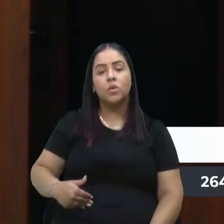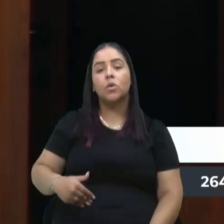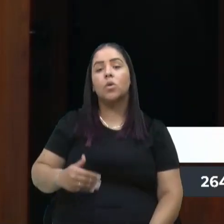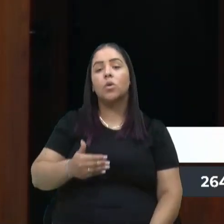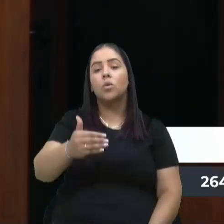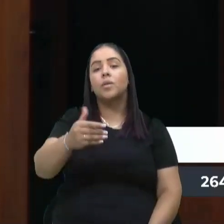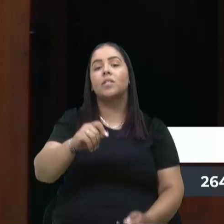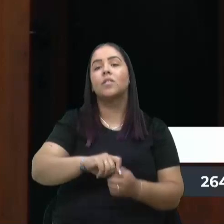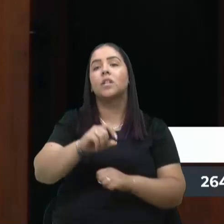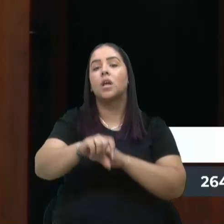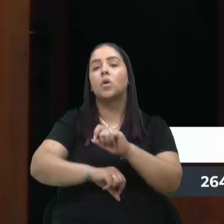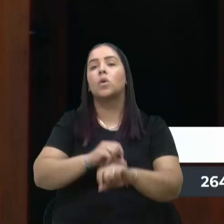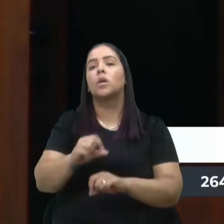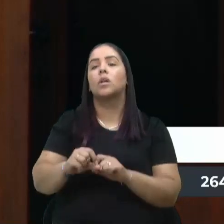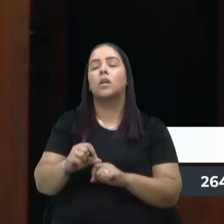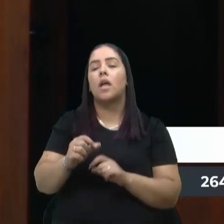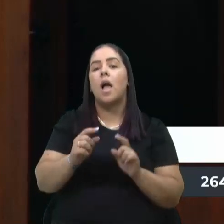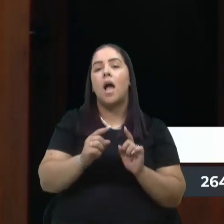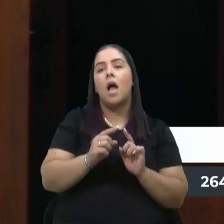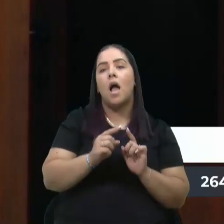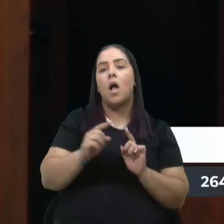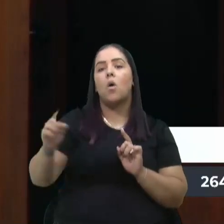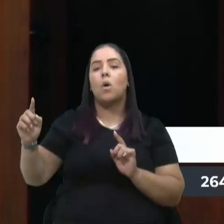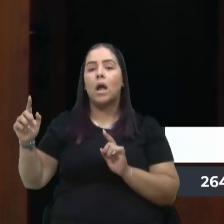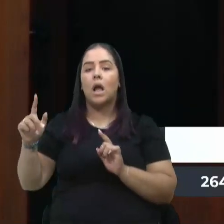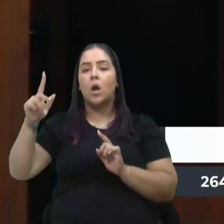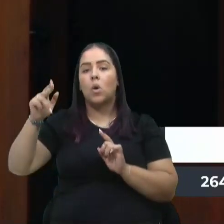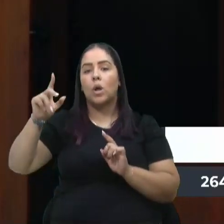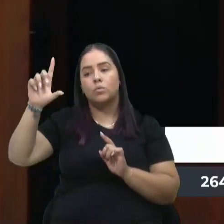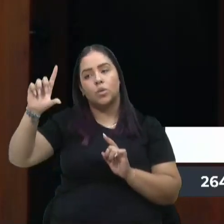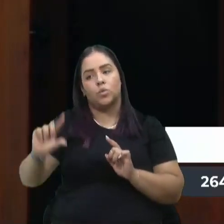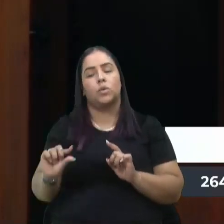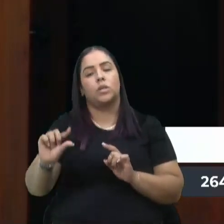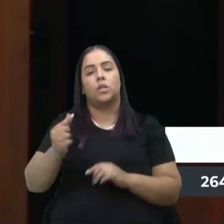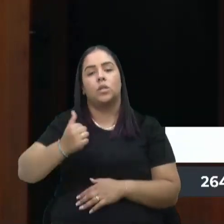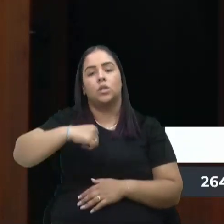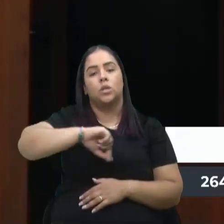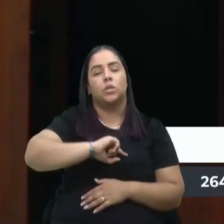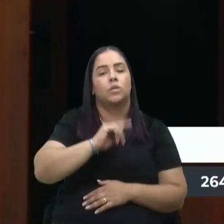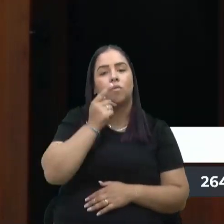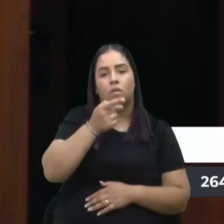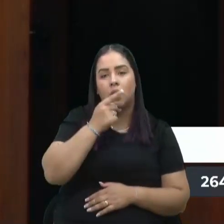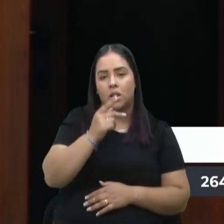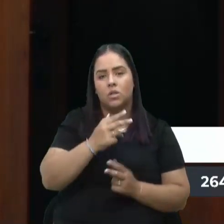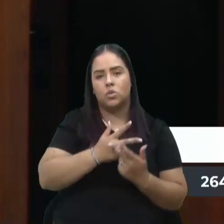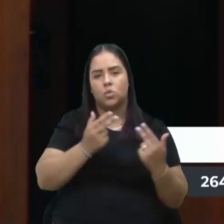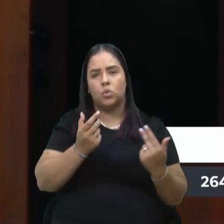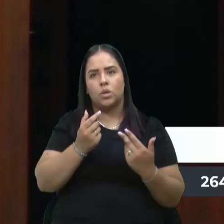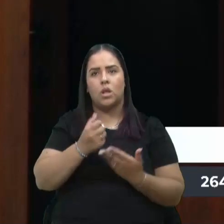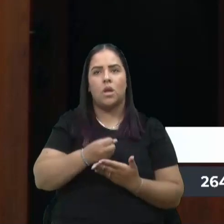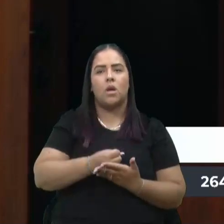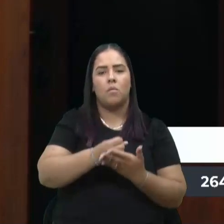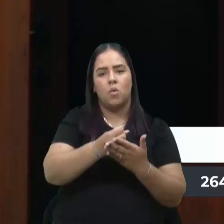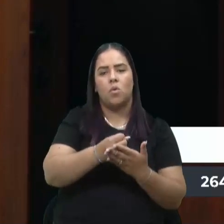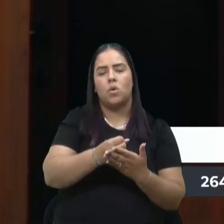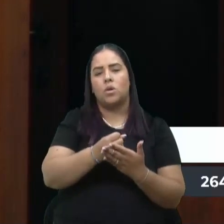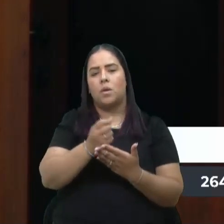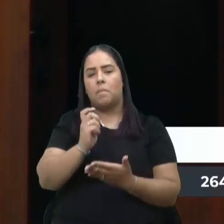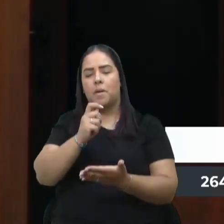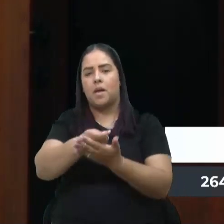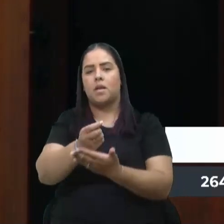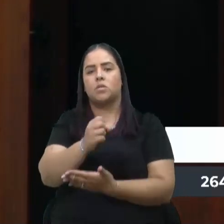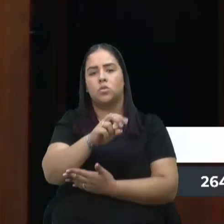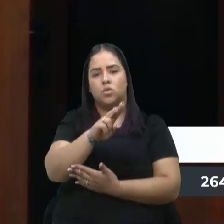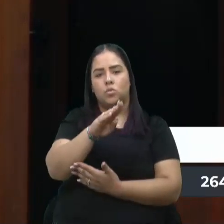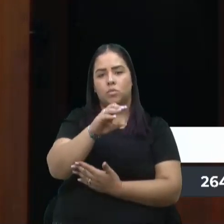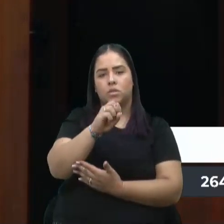quê? Alongar, cortar, diminuir. Se fala muito aqui em benefício, em apoio, em subsídio, me